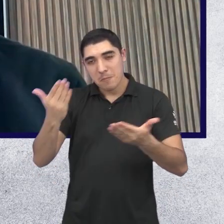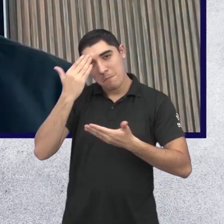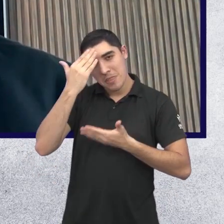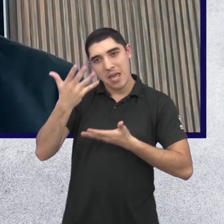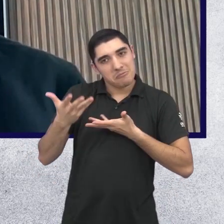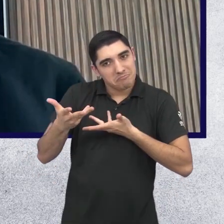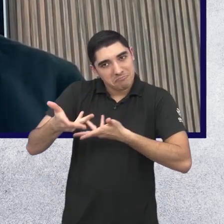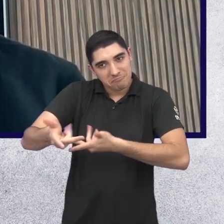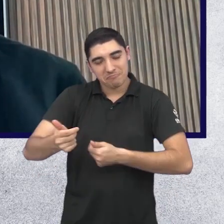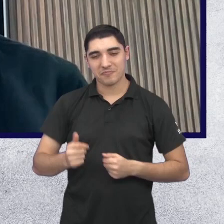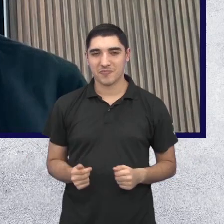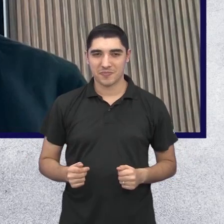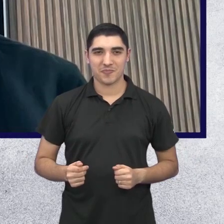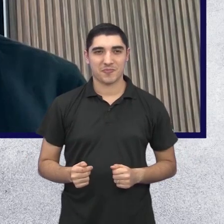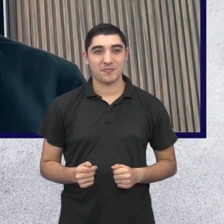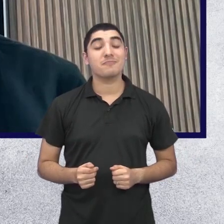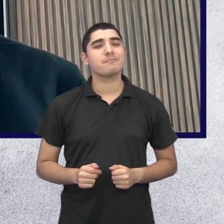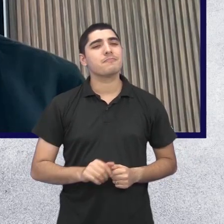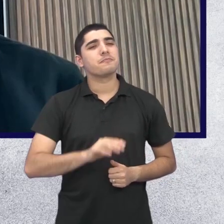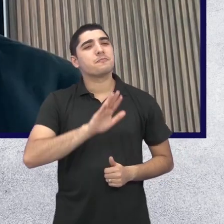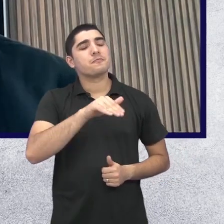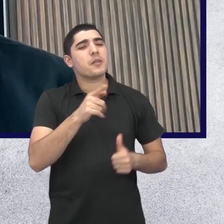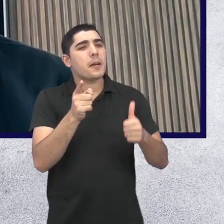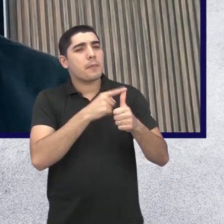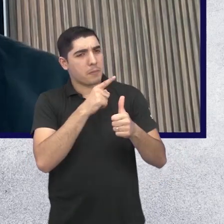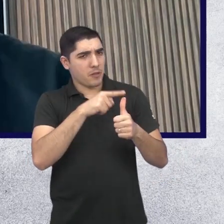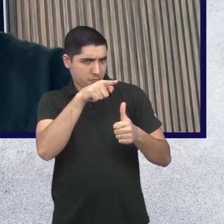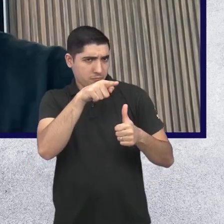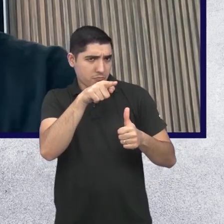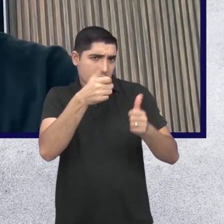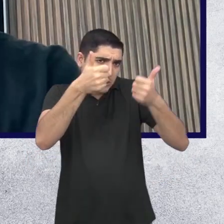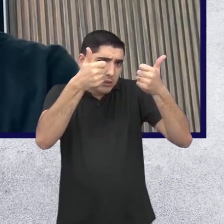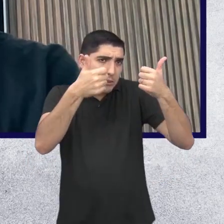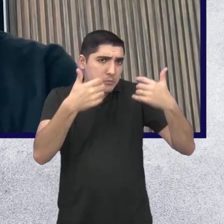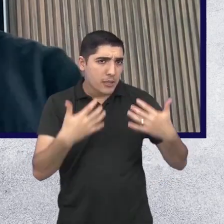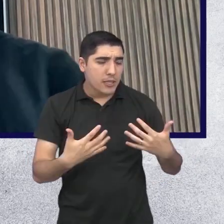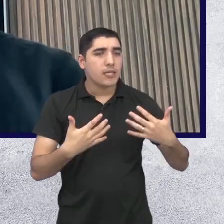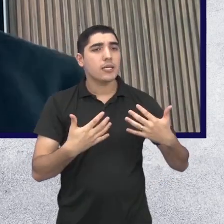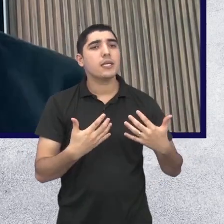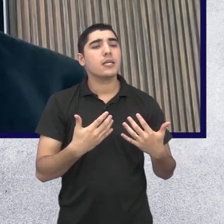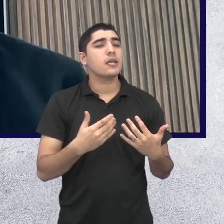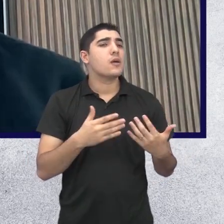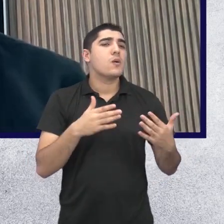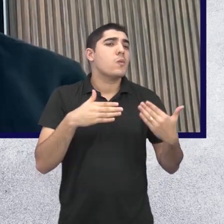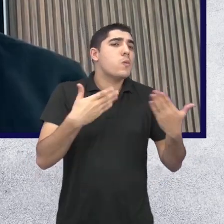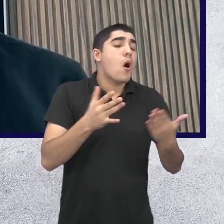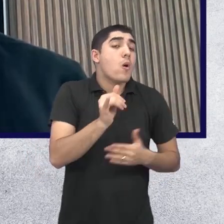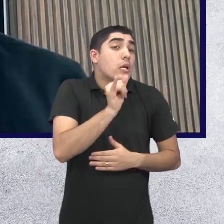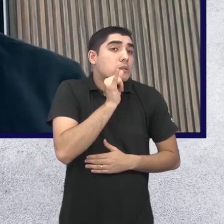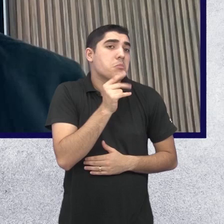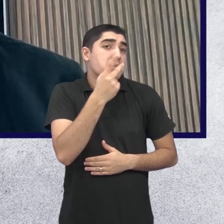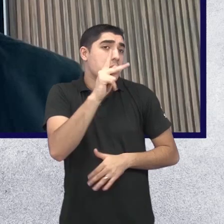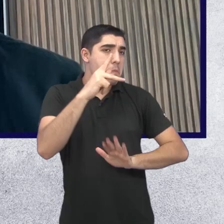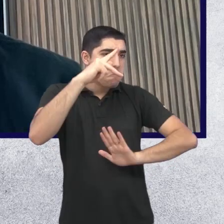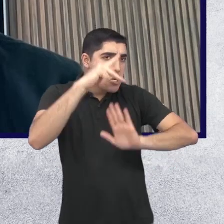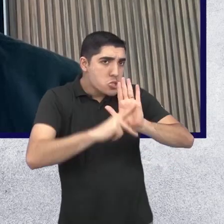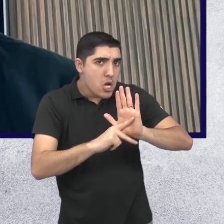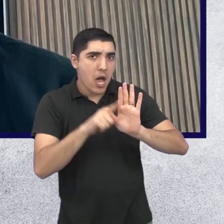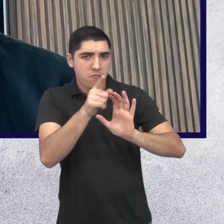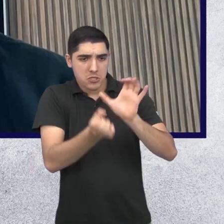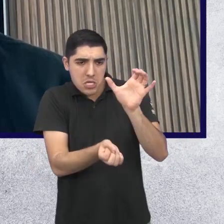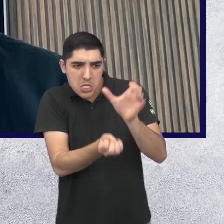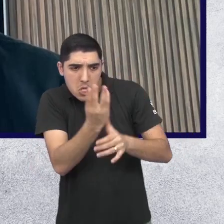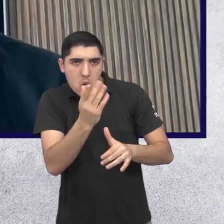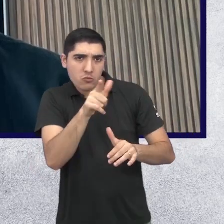aqui. Bruno, primeiro eu quero que você já compartilhe com a gente exemplos aí de projetos, né, que você fez durante